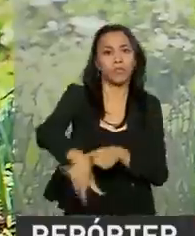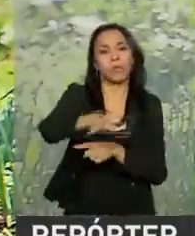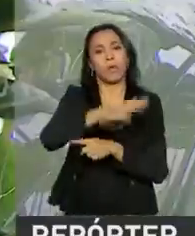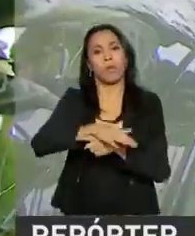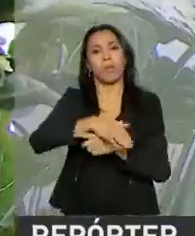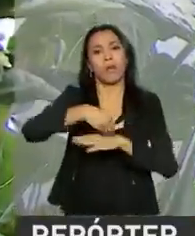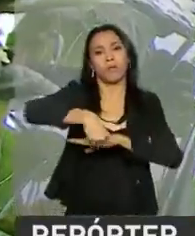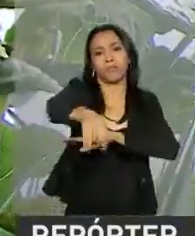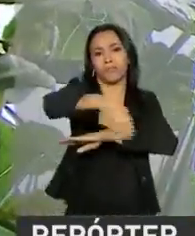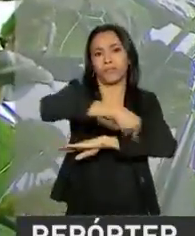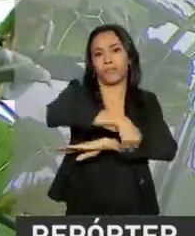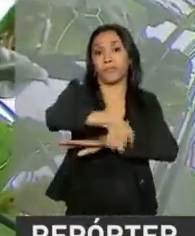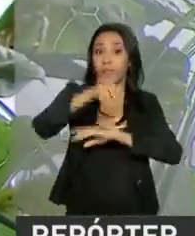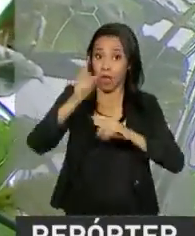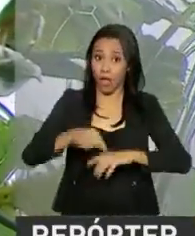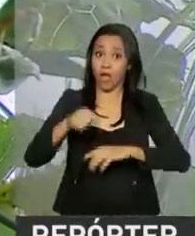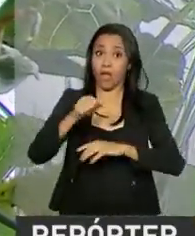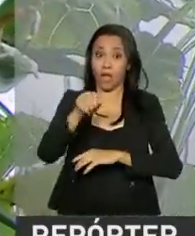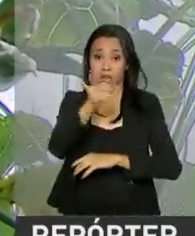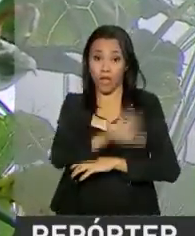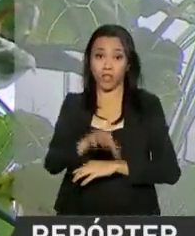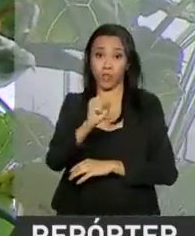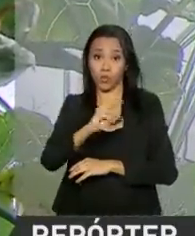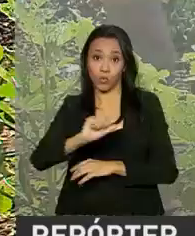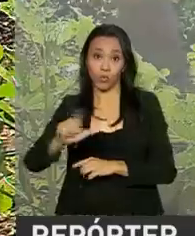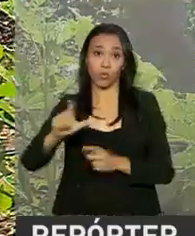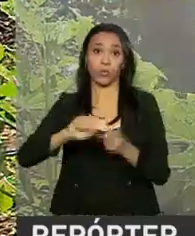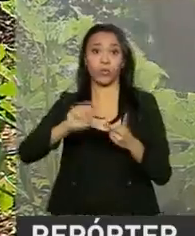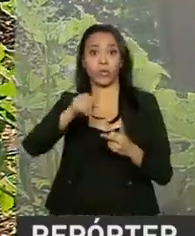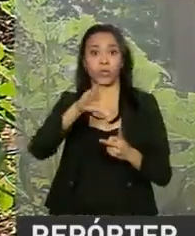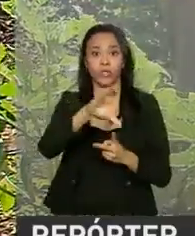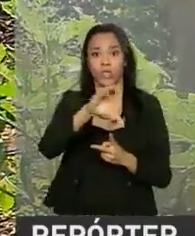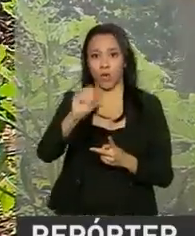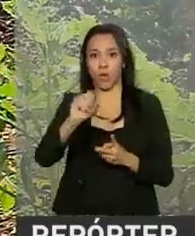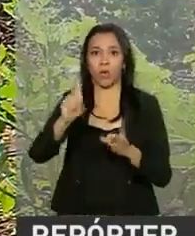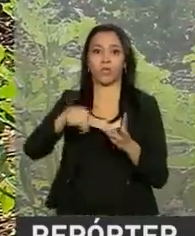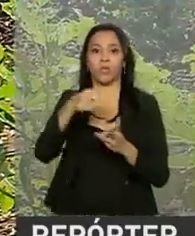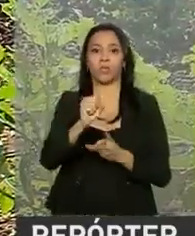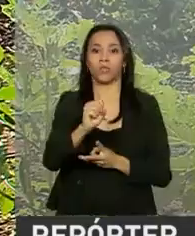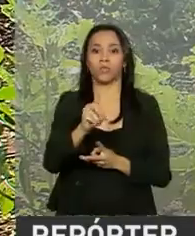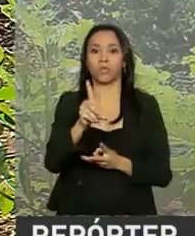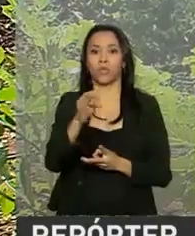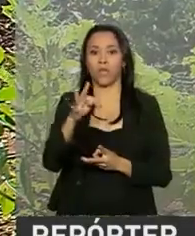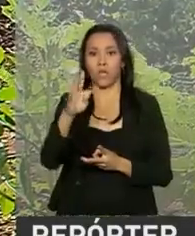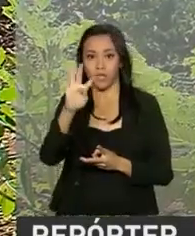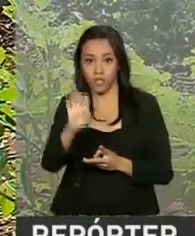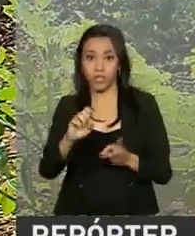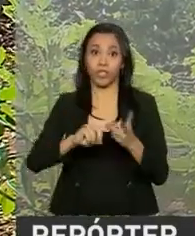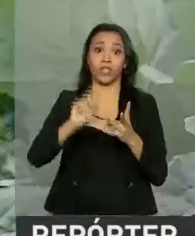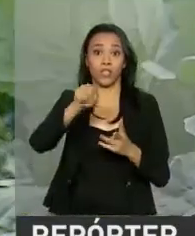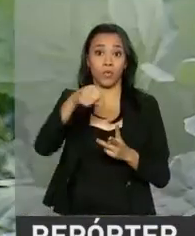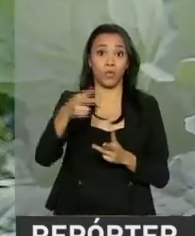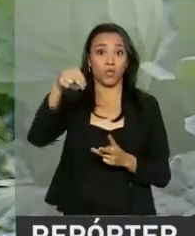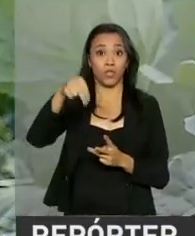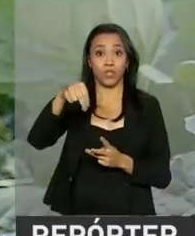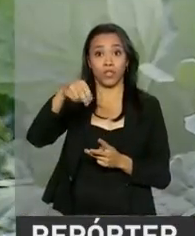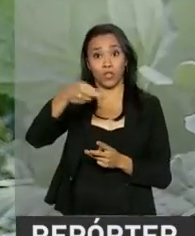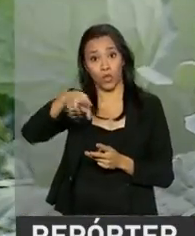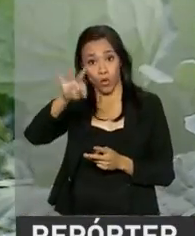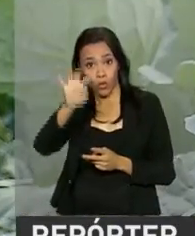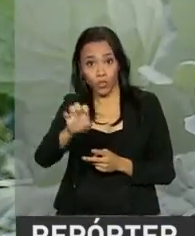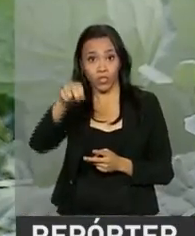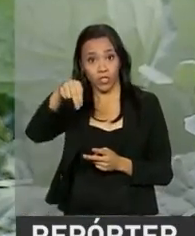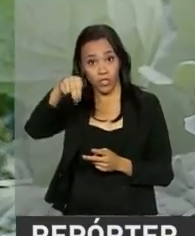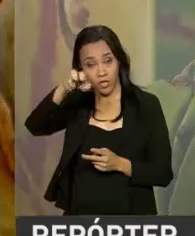foi a região sul seguida pelas regiões centro oeste sudeste nordeste e norte das